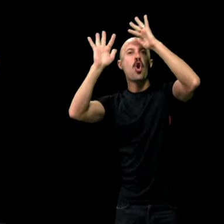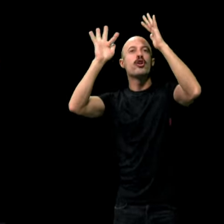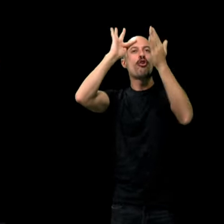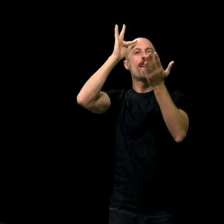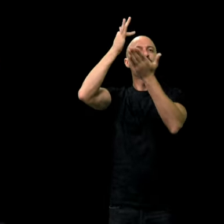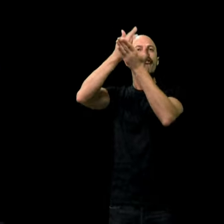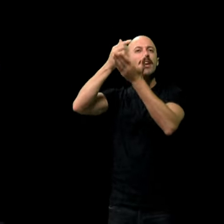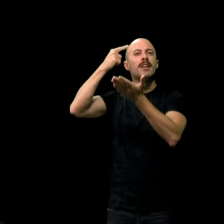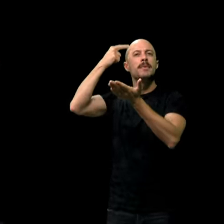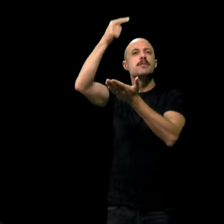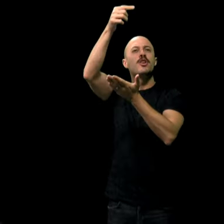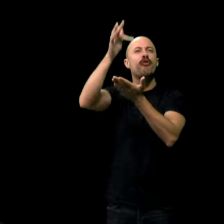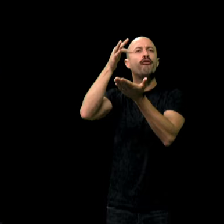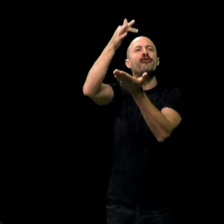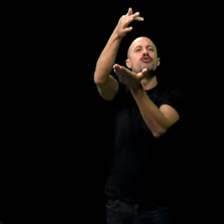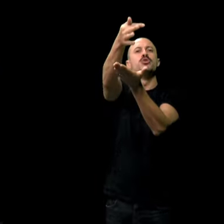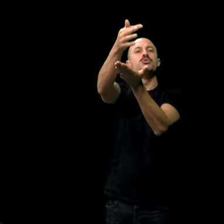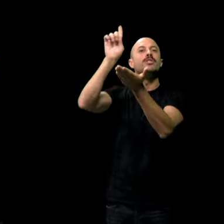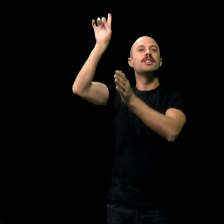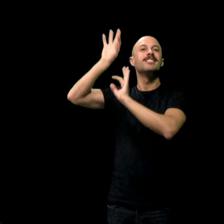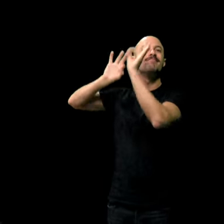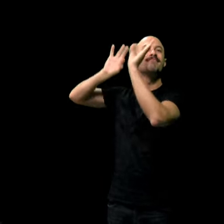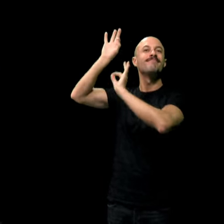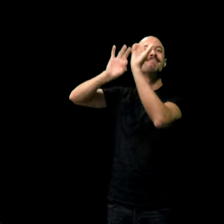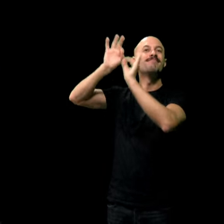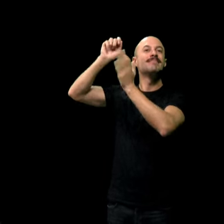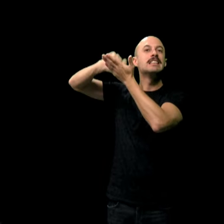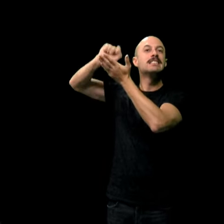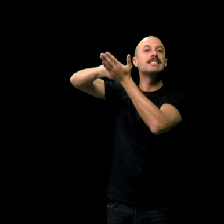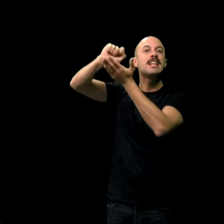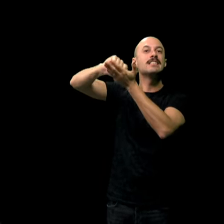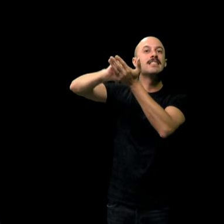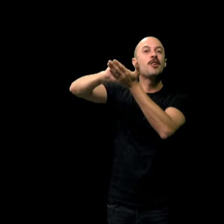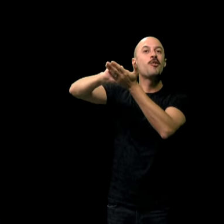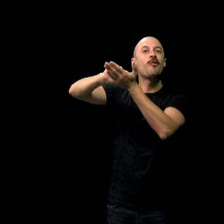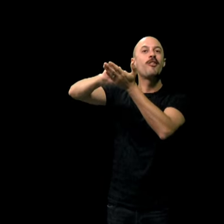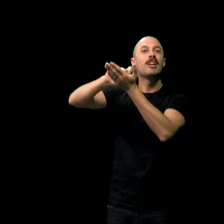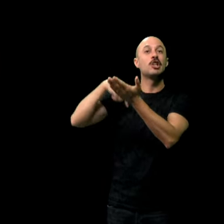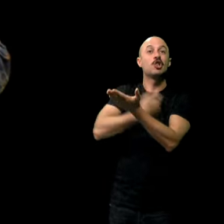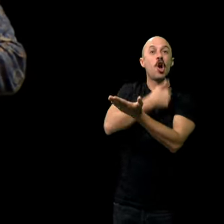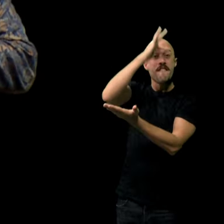são aquilo que está escrito pela fé que existe em você.